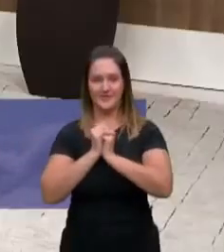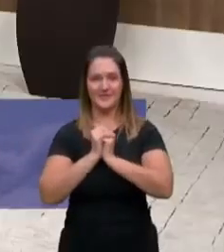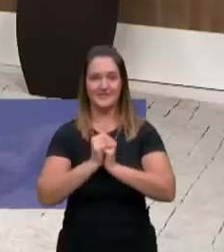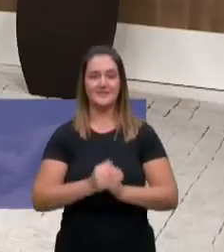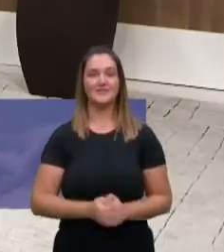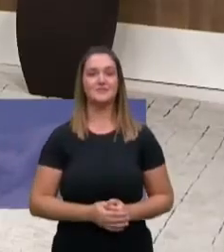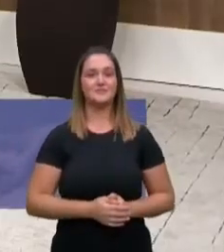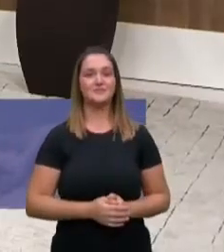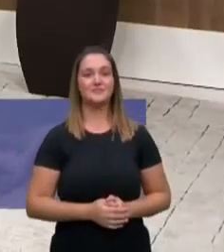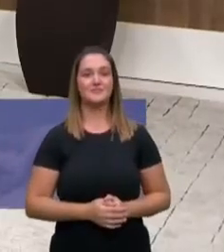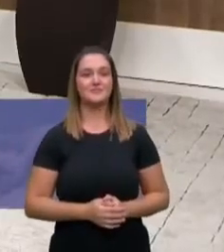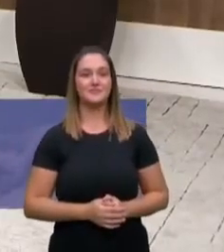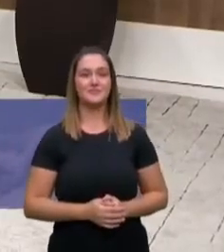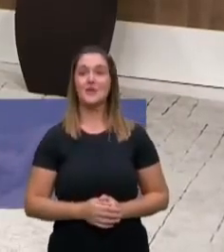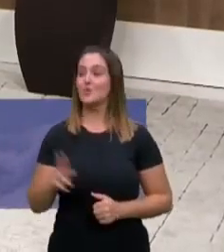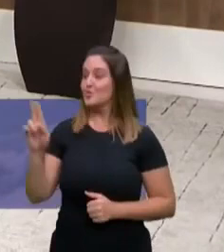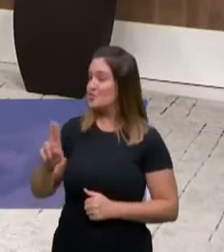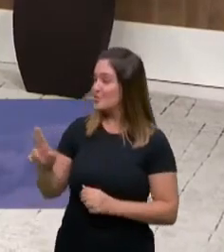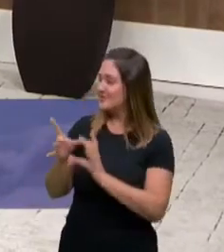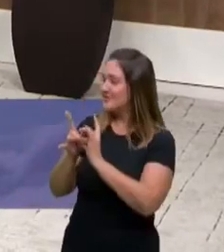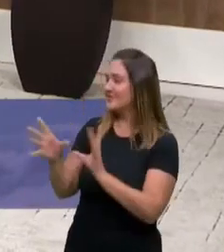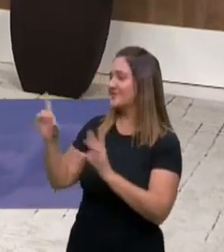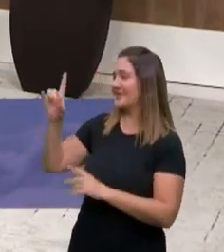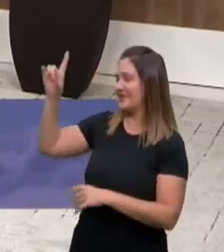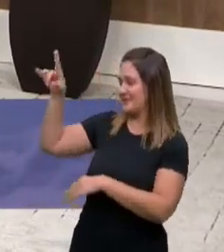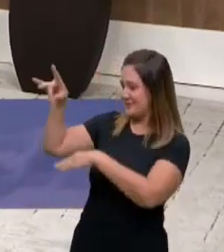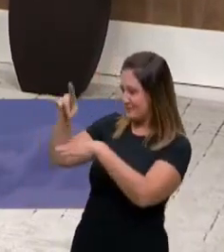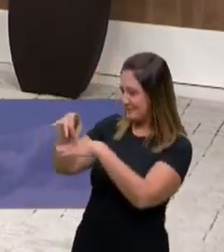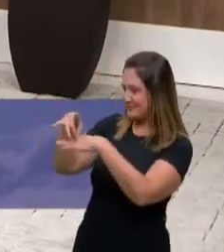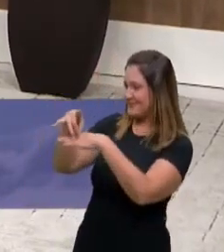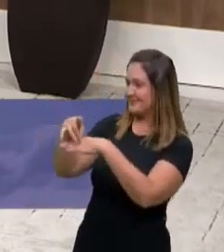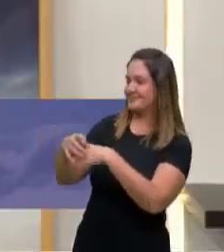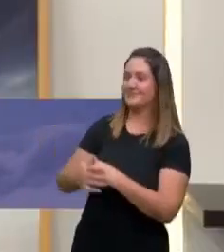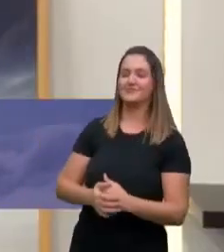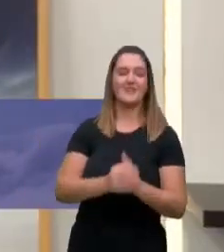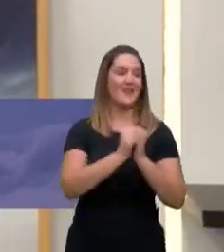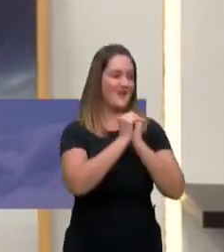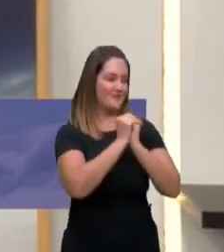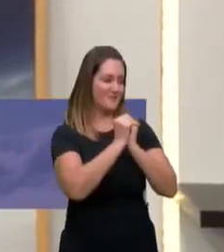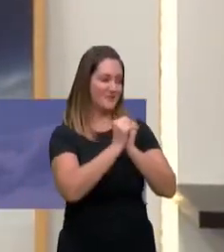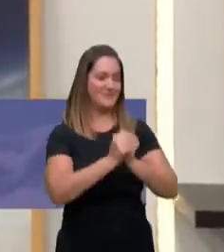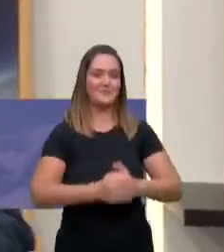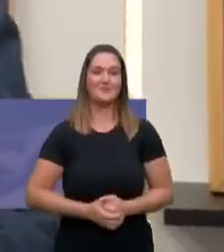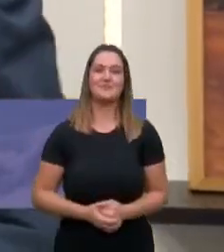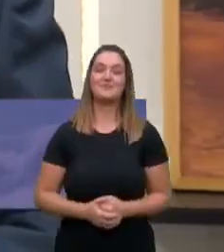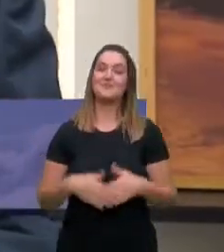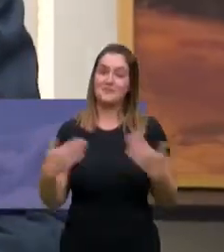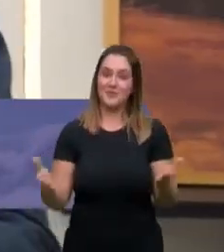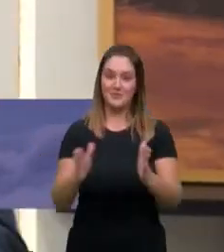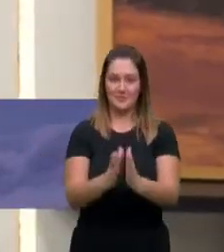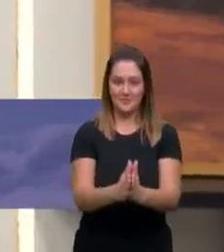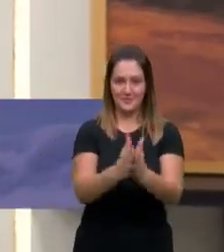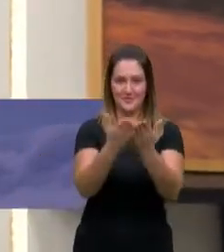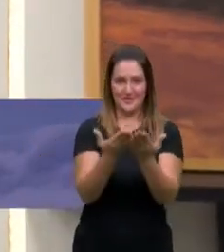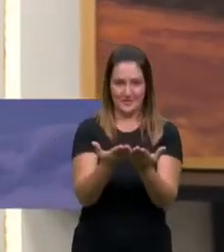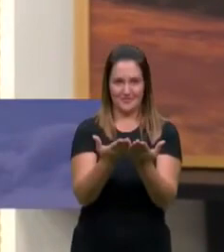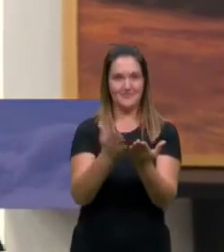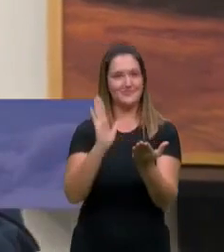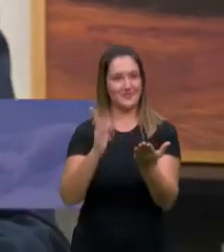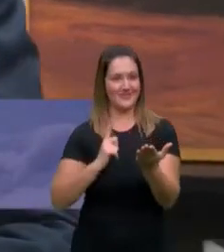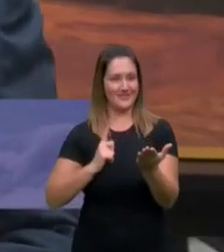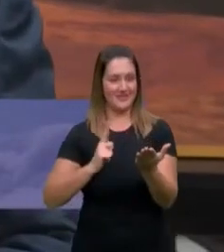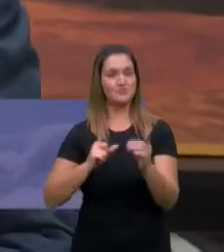Amém. Seja usado mais uma vez. Obrigado, Darcy. Obrigada. Deus abençoe você também. Amém. Bom, já tenho aqui então a Bíblia e o meu